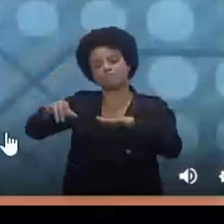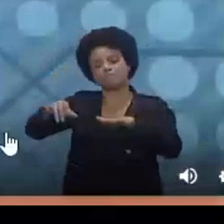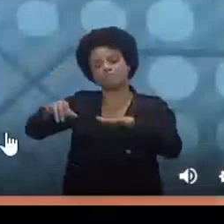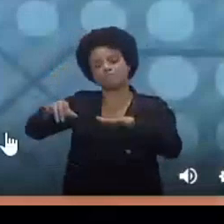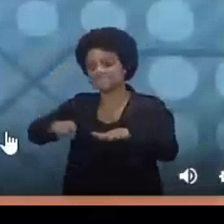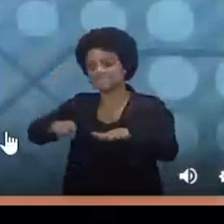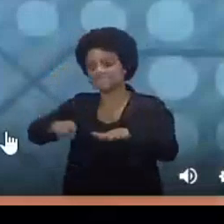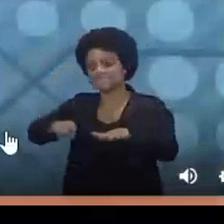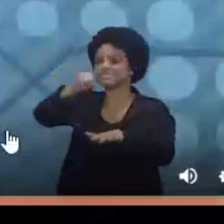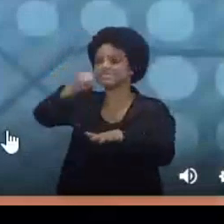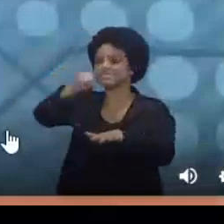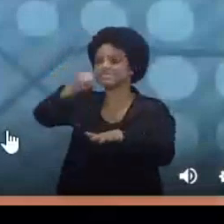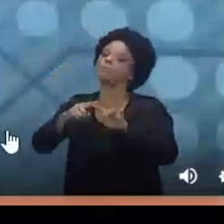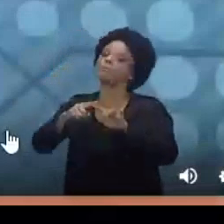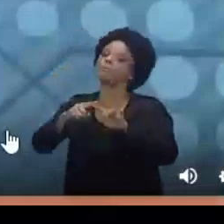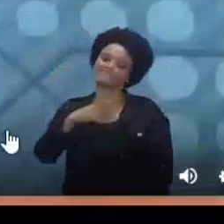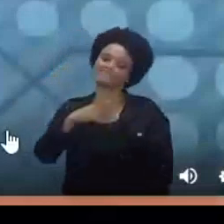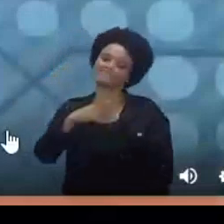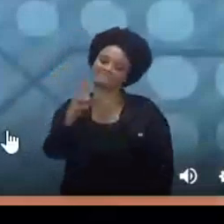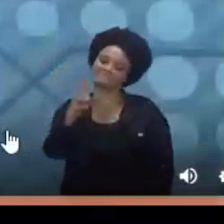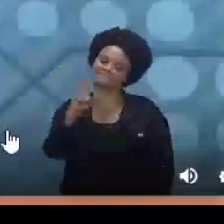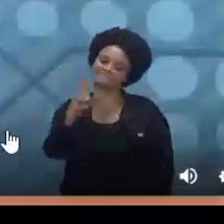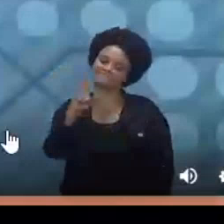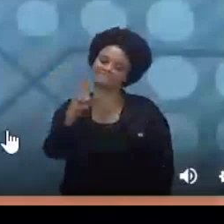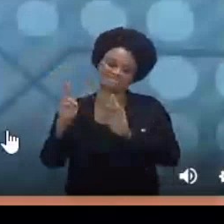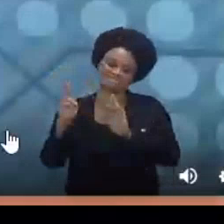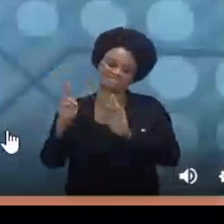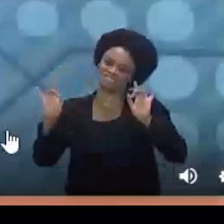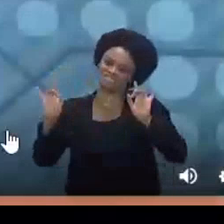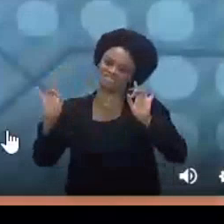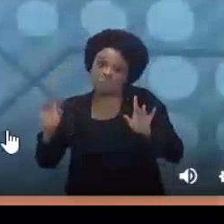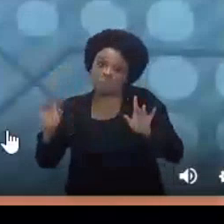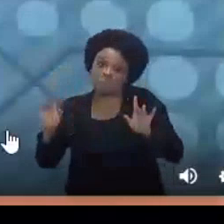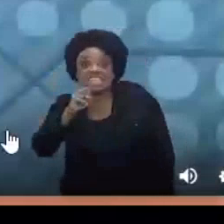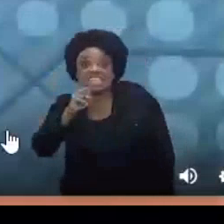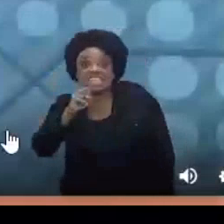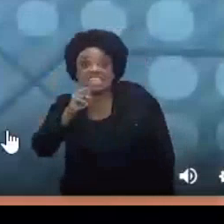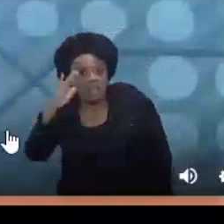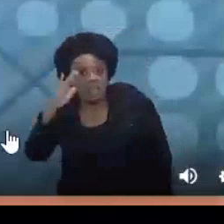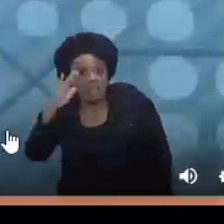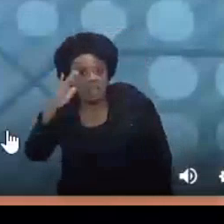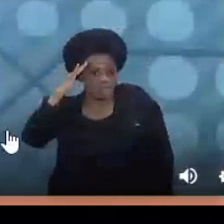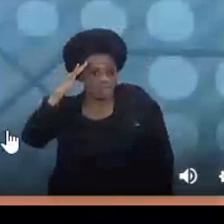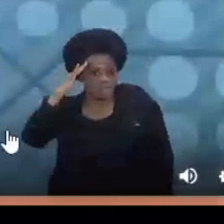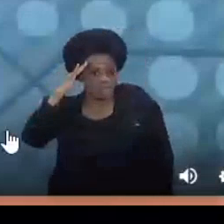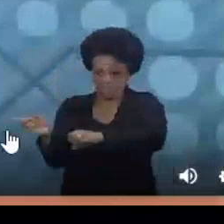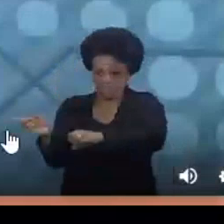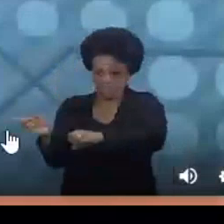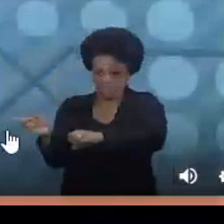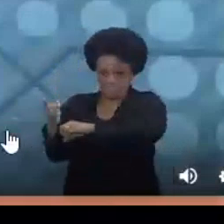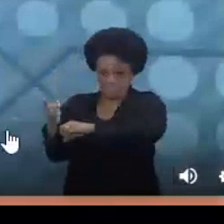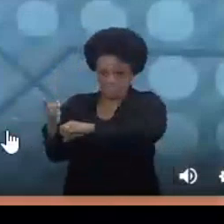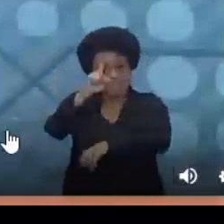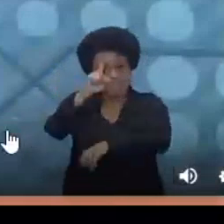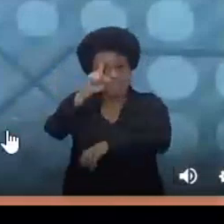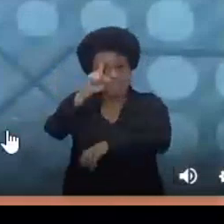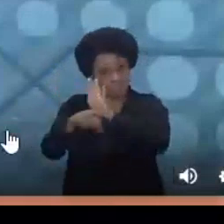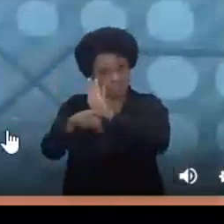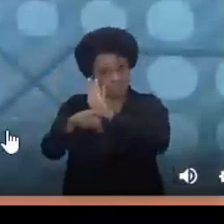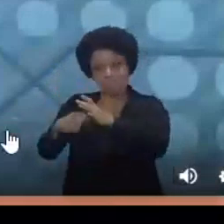levar o quê? Nomes diferentes. É apenas isso. Então, se você entender que uma velocidade é um